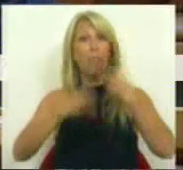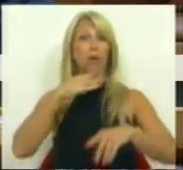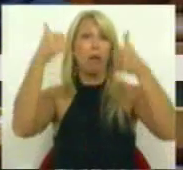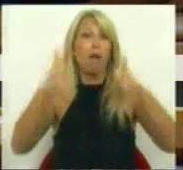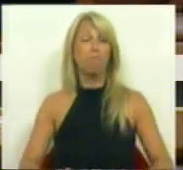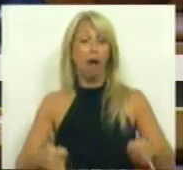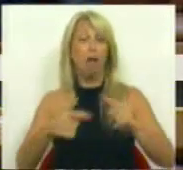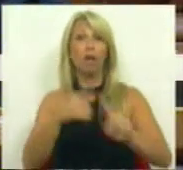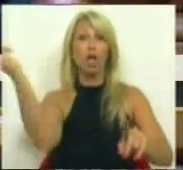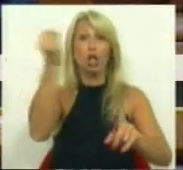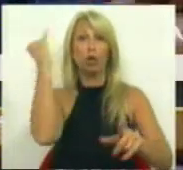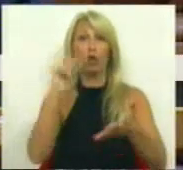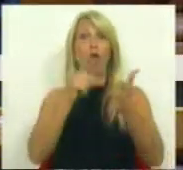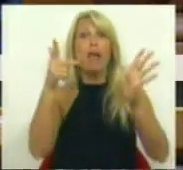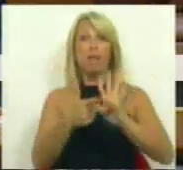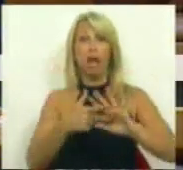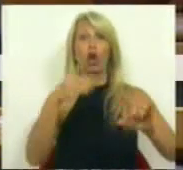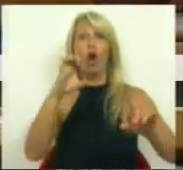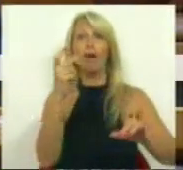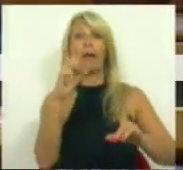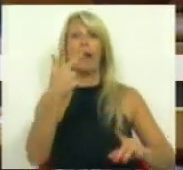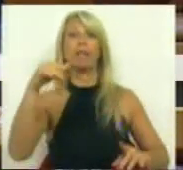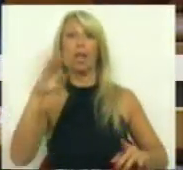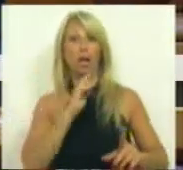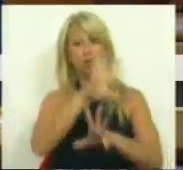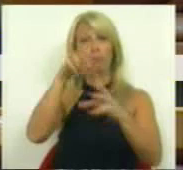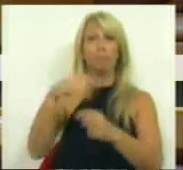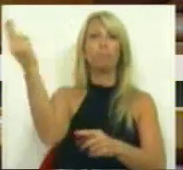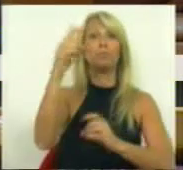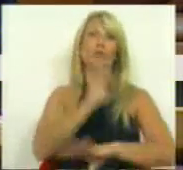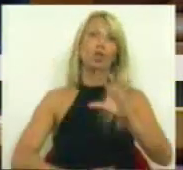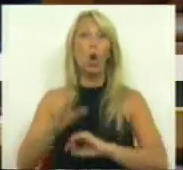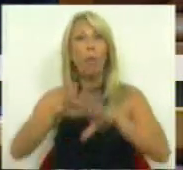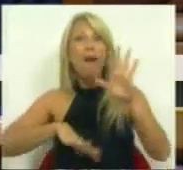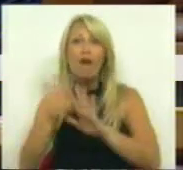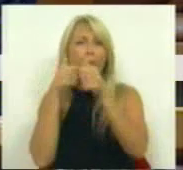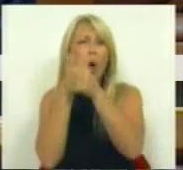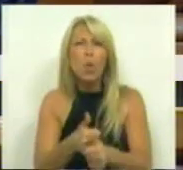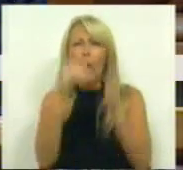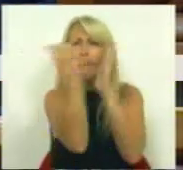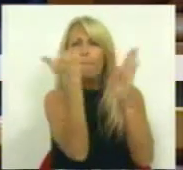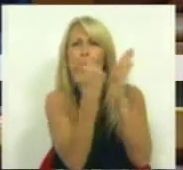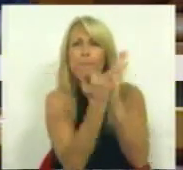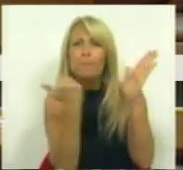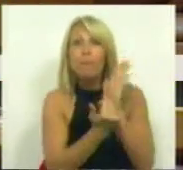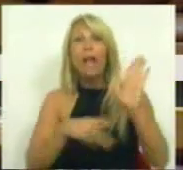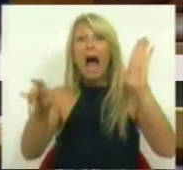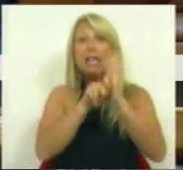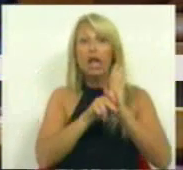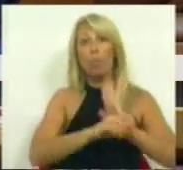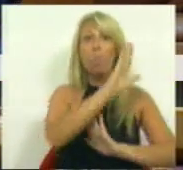instituições tecnocráticas da União Europeia, que tem que se fazer aquilo tudo que está lá na cartilha, do artigo 1º ao